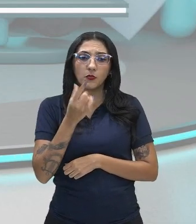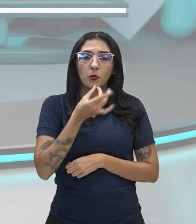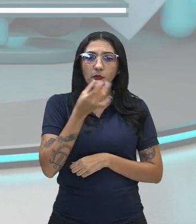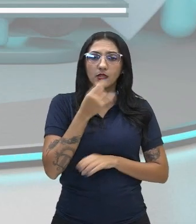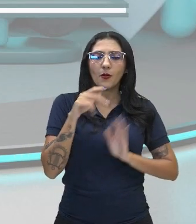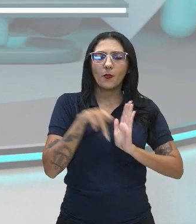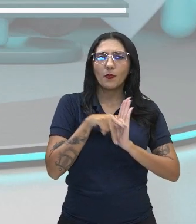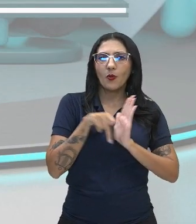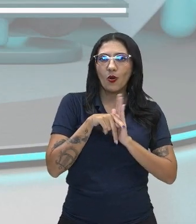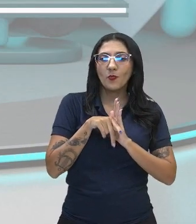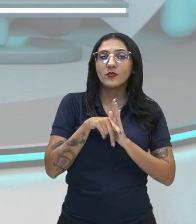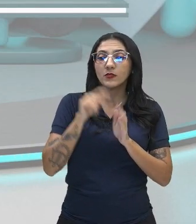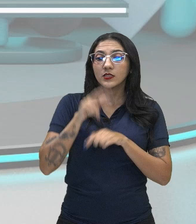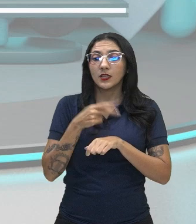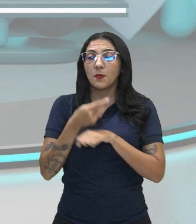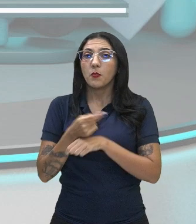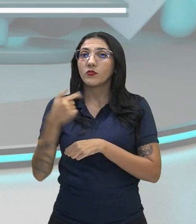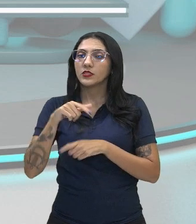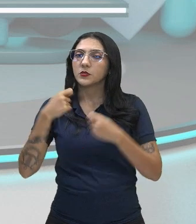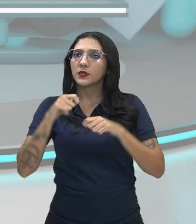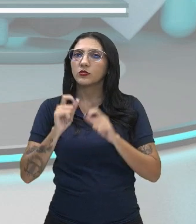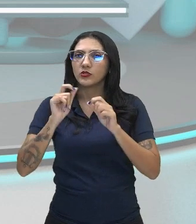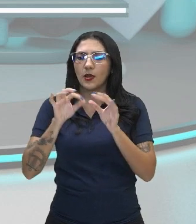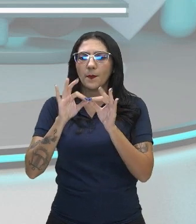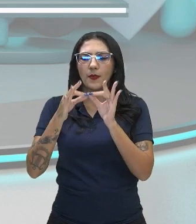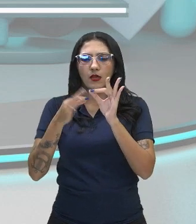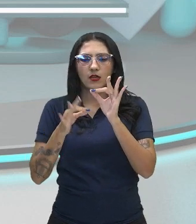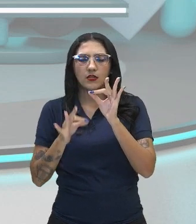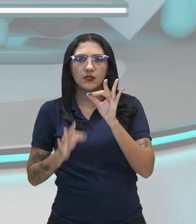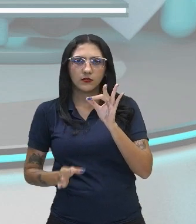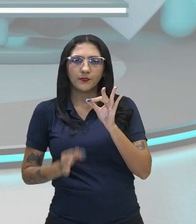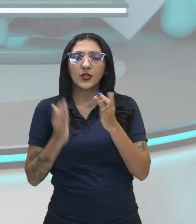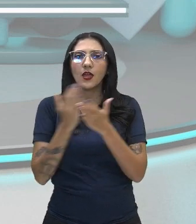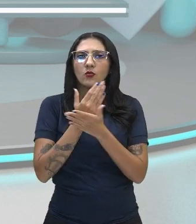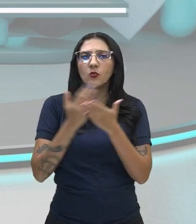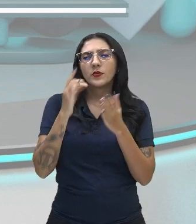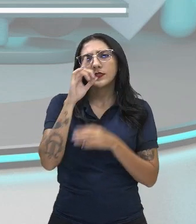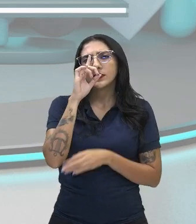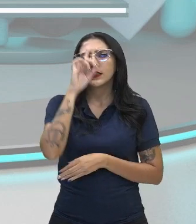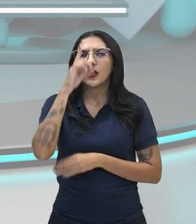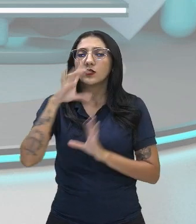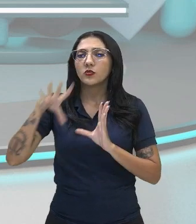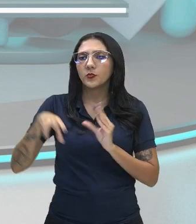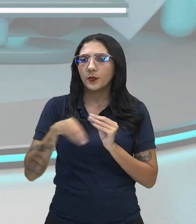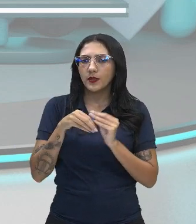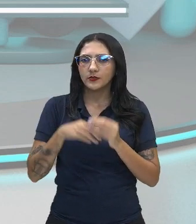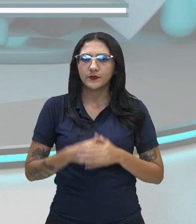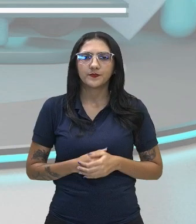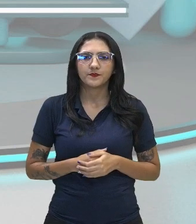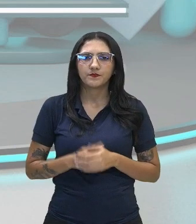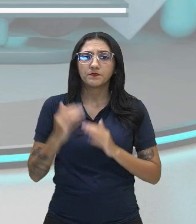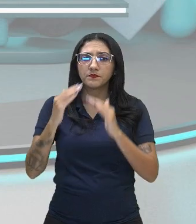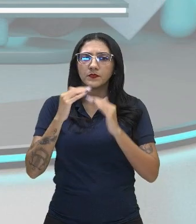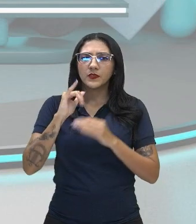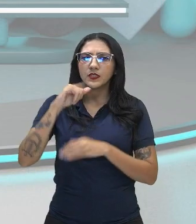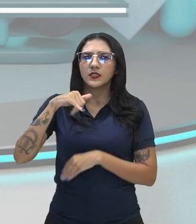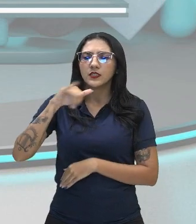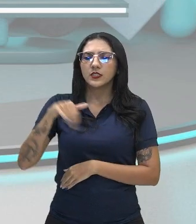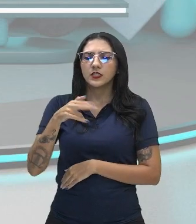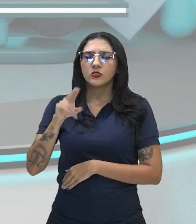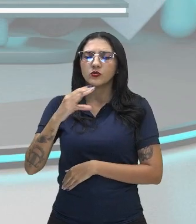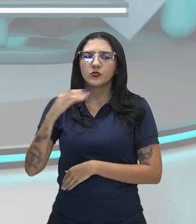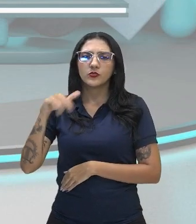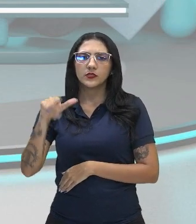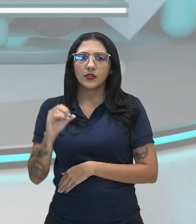e você vai desenvolver ali raciocínios. E a injunção? Olha, nós vamos ver cada